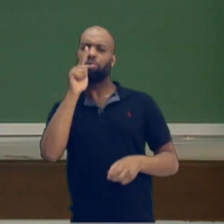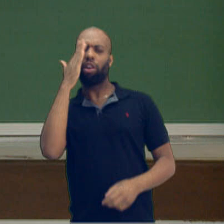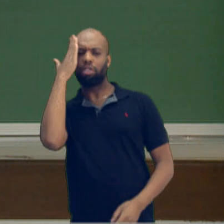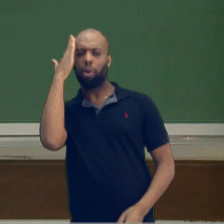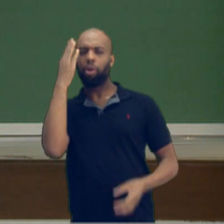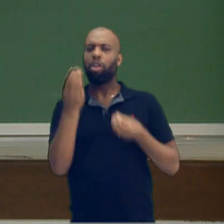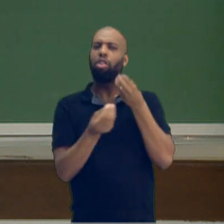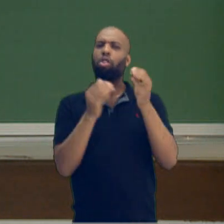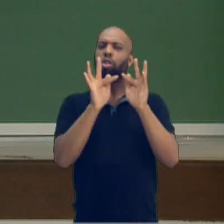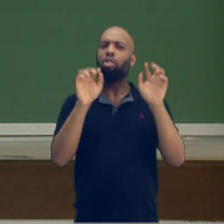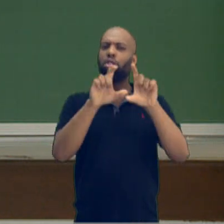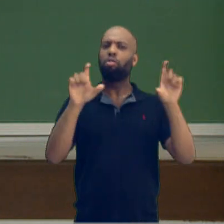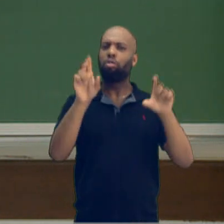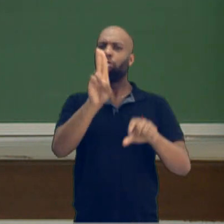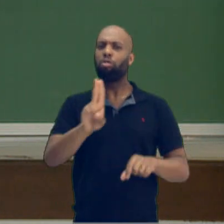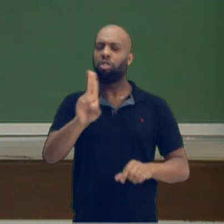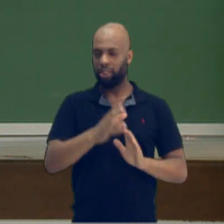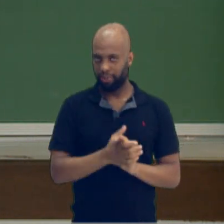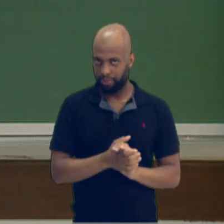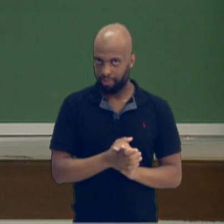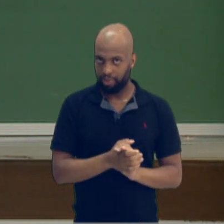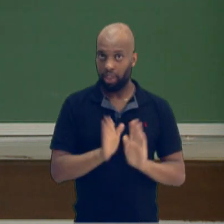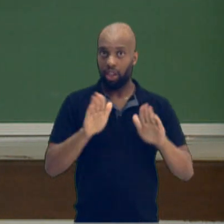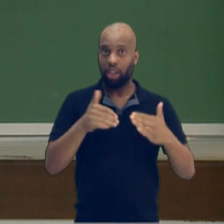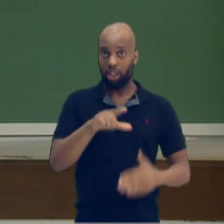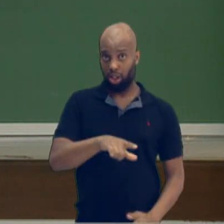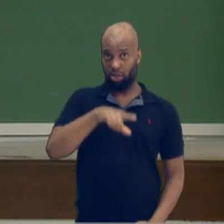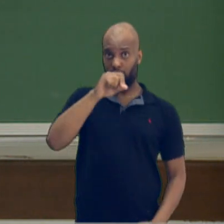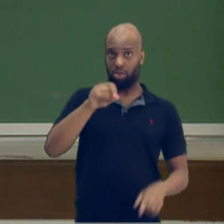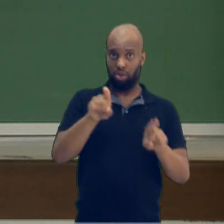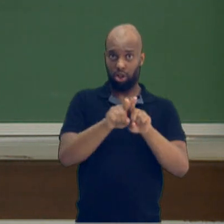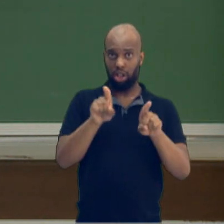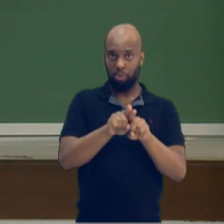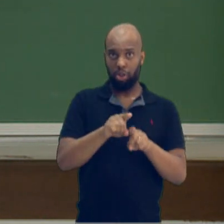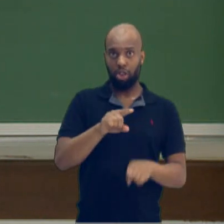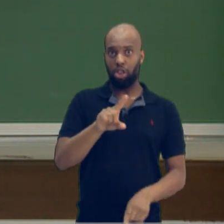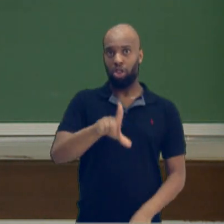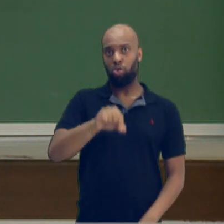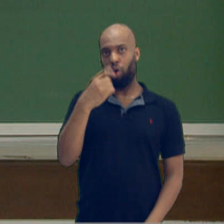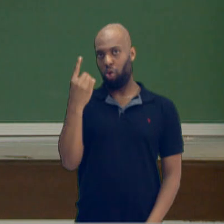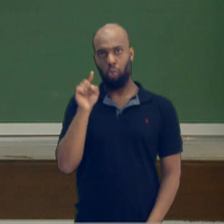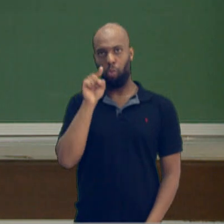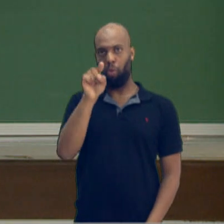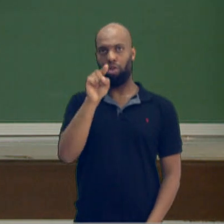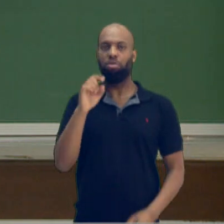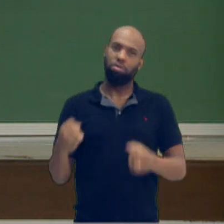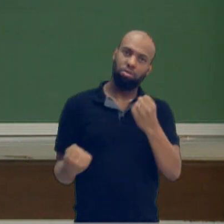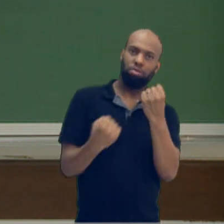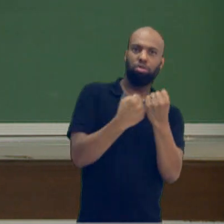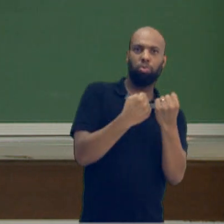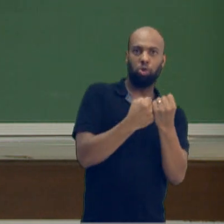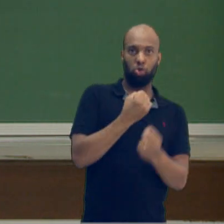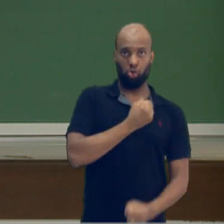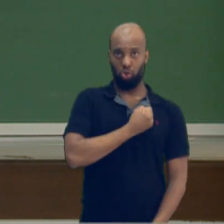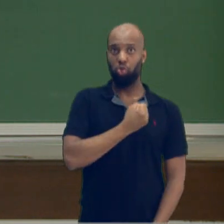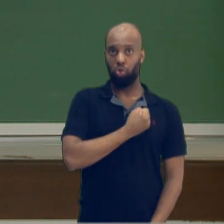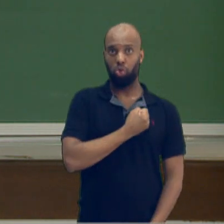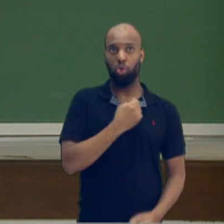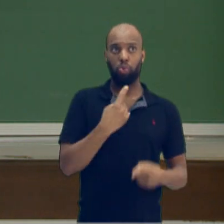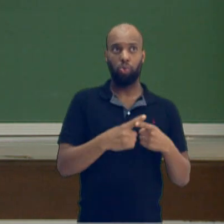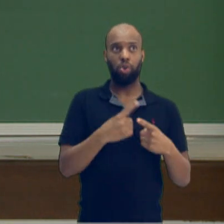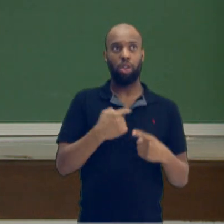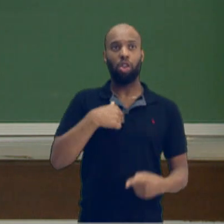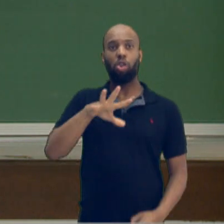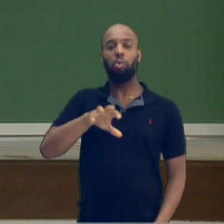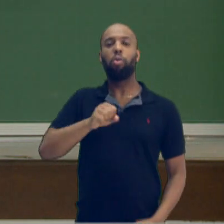certo? Então, o que a gente vai fazer? A gente vai escolher um dos 2 pontos ali, vai substituir os valores, ó. Eu peguei onde